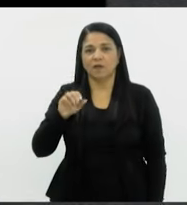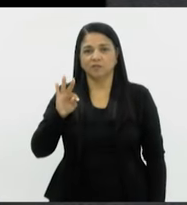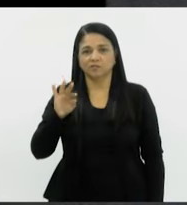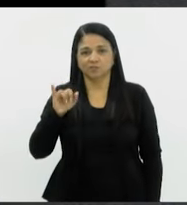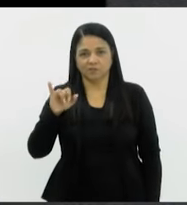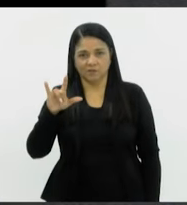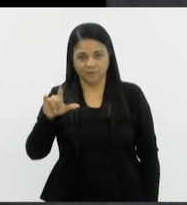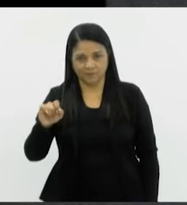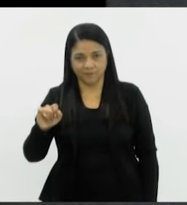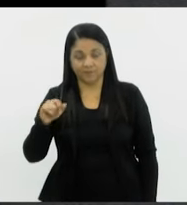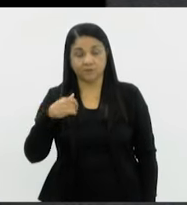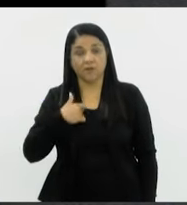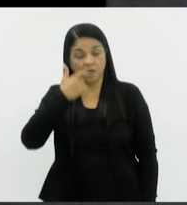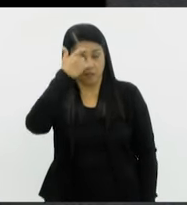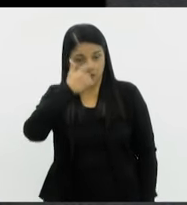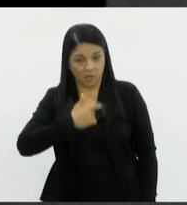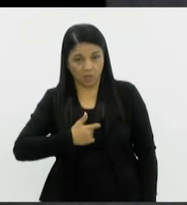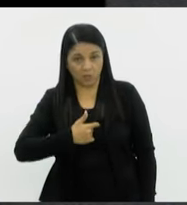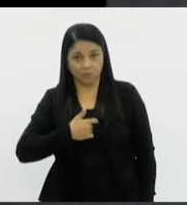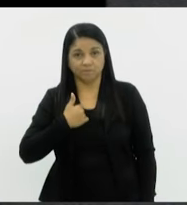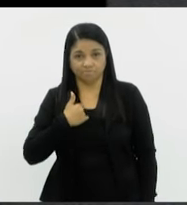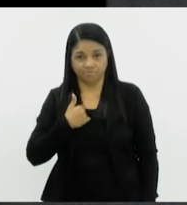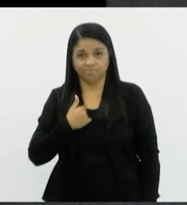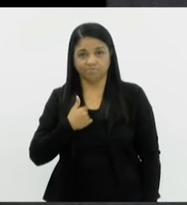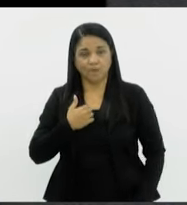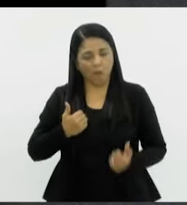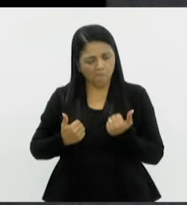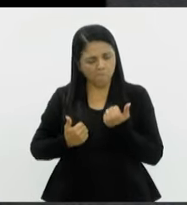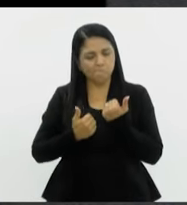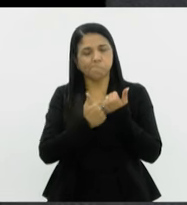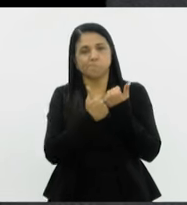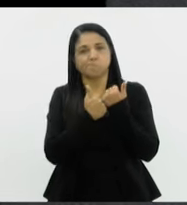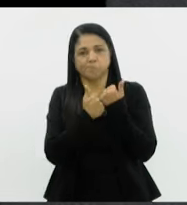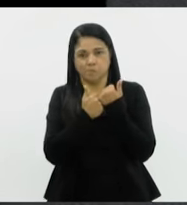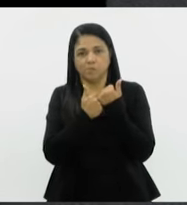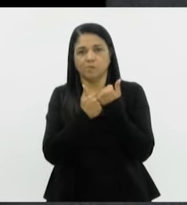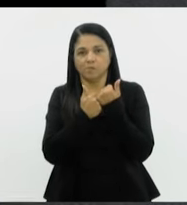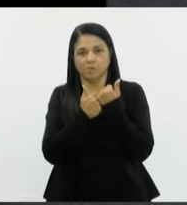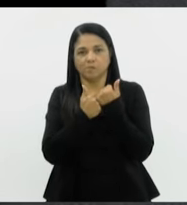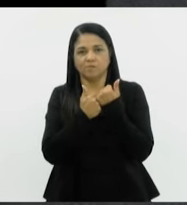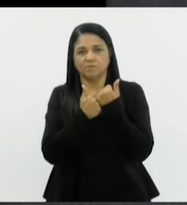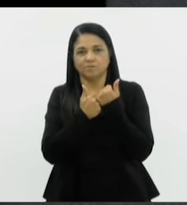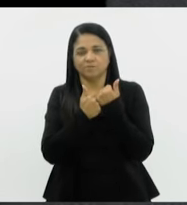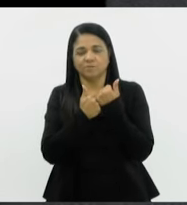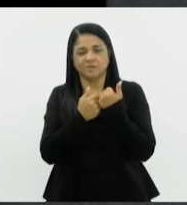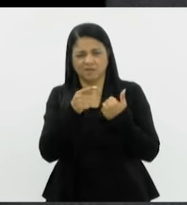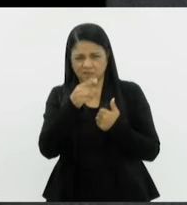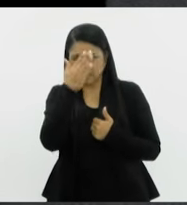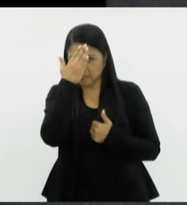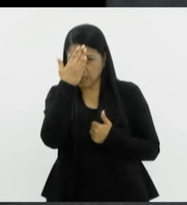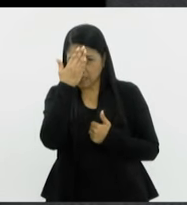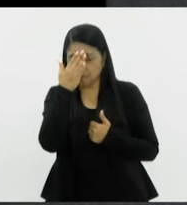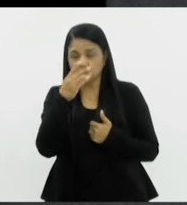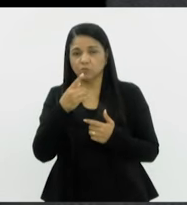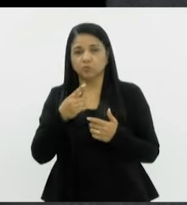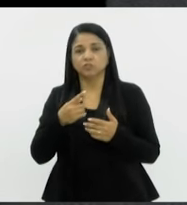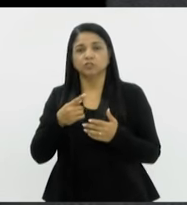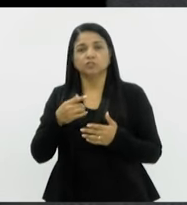seguinte, eu sou um grande apoiador, não sei se Vossa Excelência sabe, do Disque